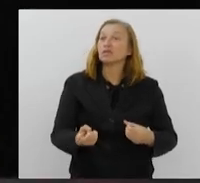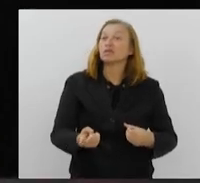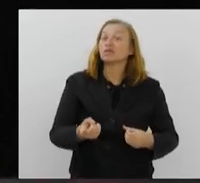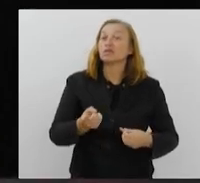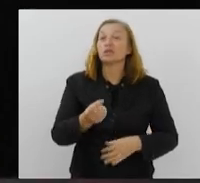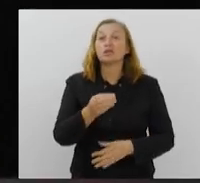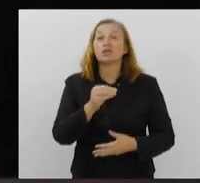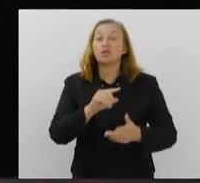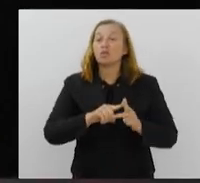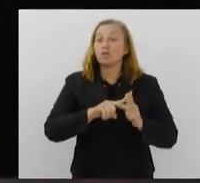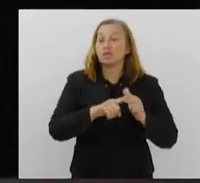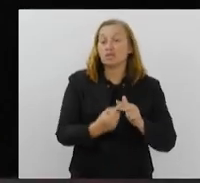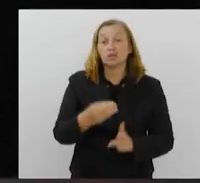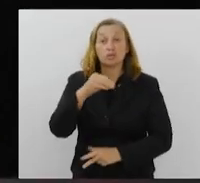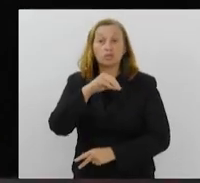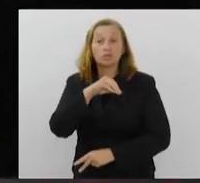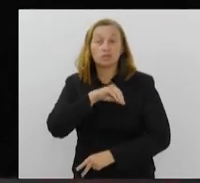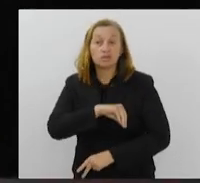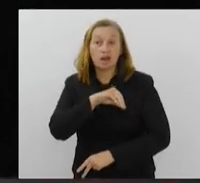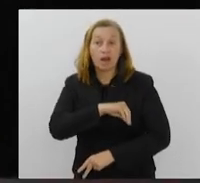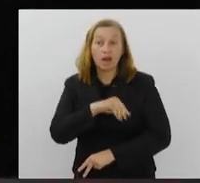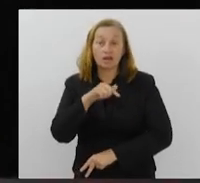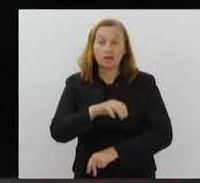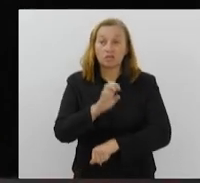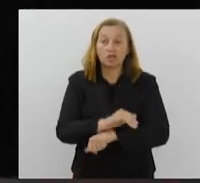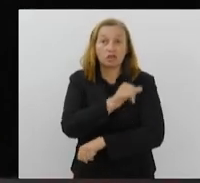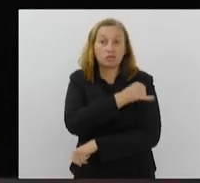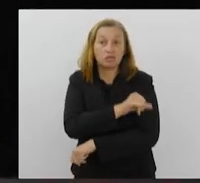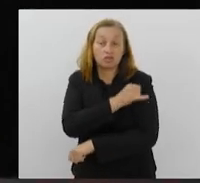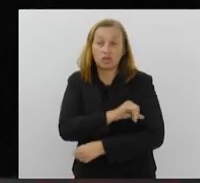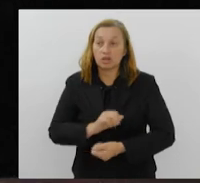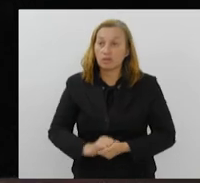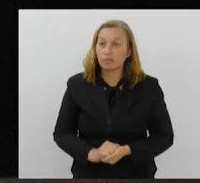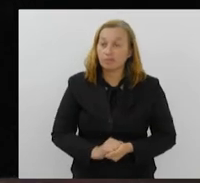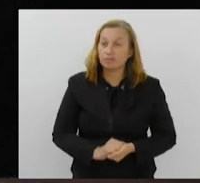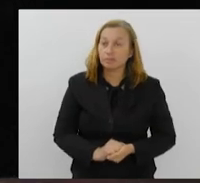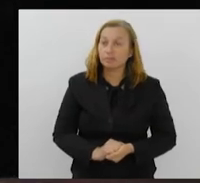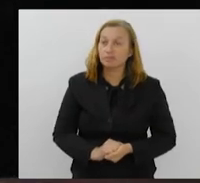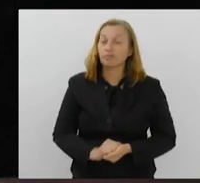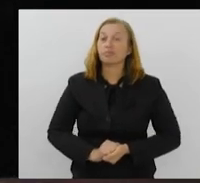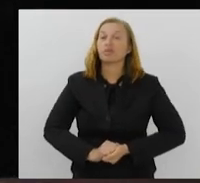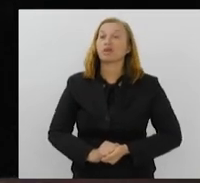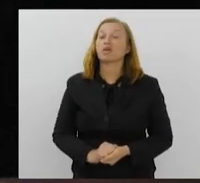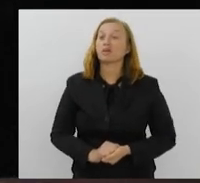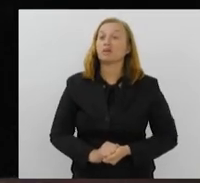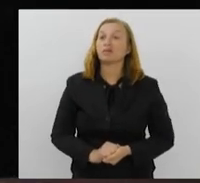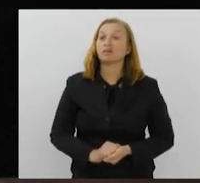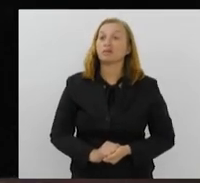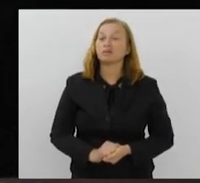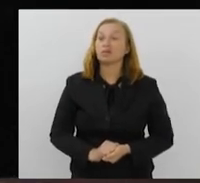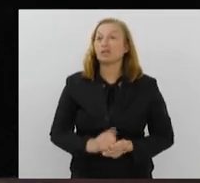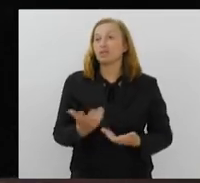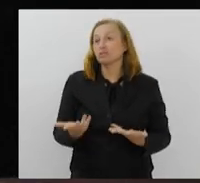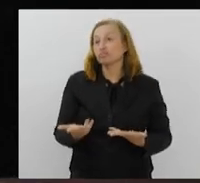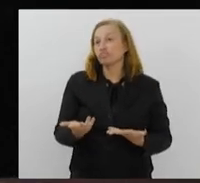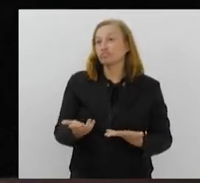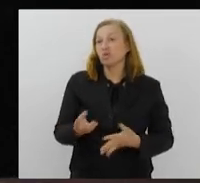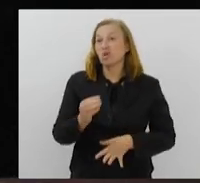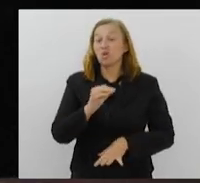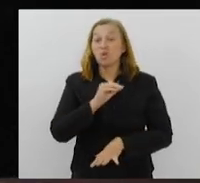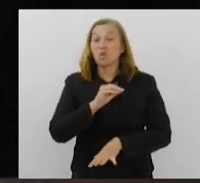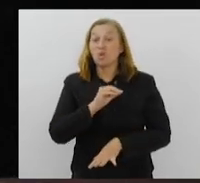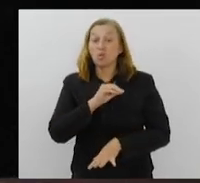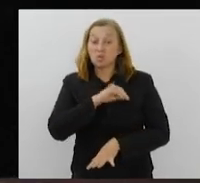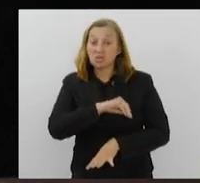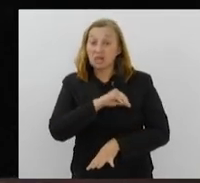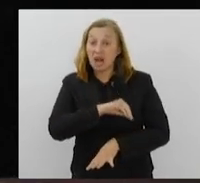piso regional aqui do Estado do Rio de Janeiro, estabelecendo patamares mínimos. A defasagem salarial que nós